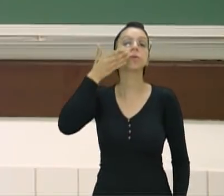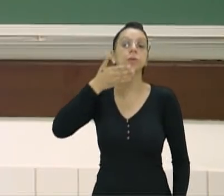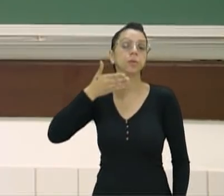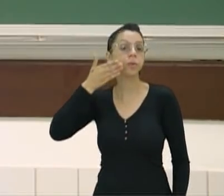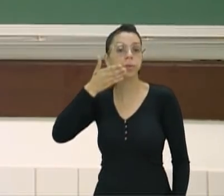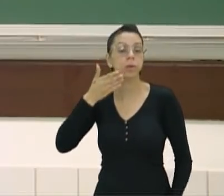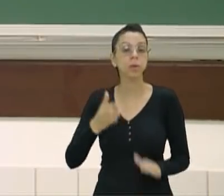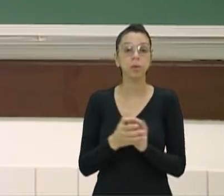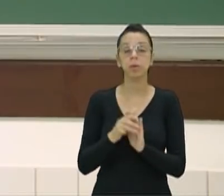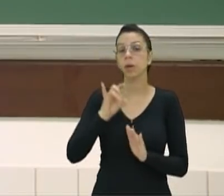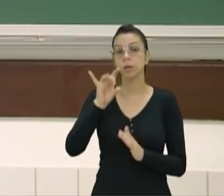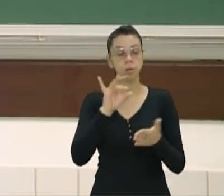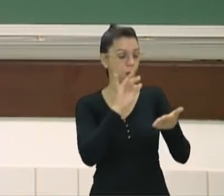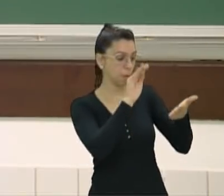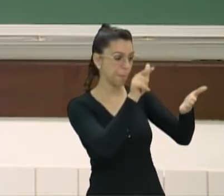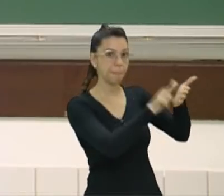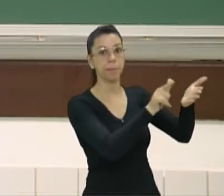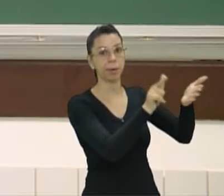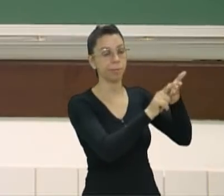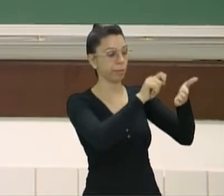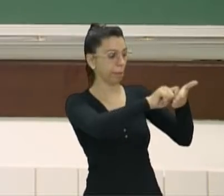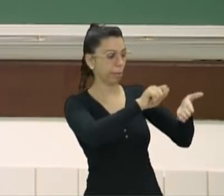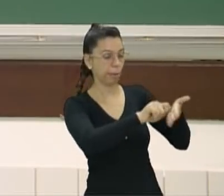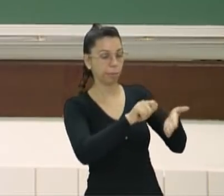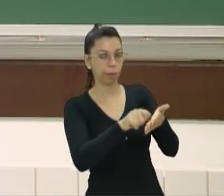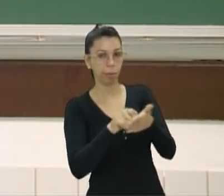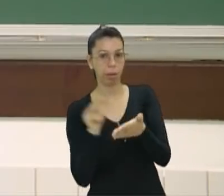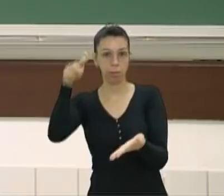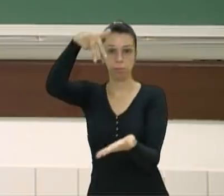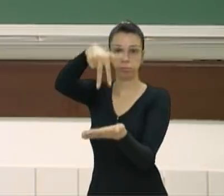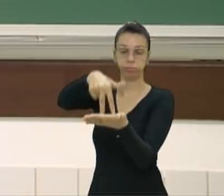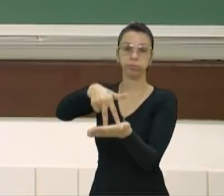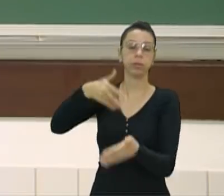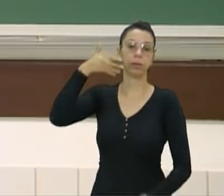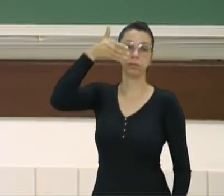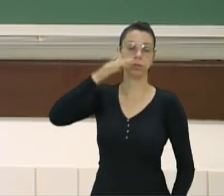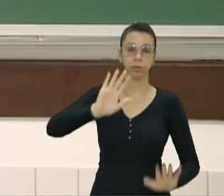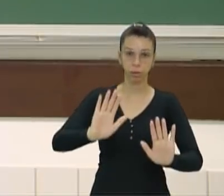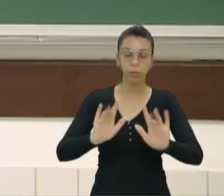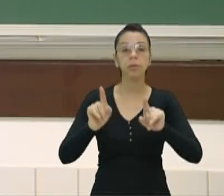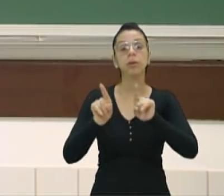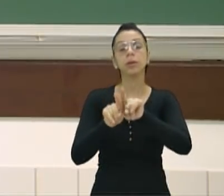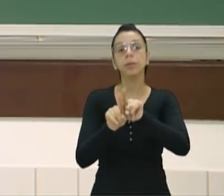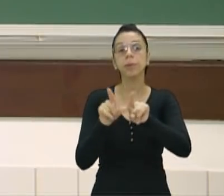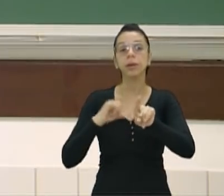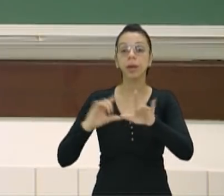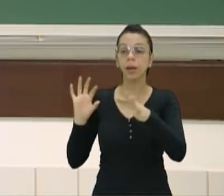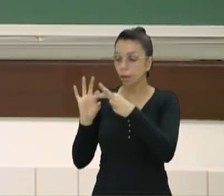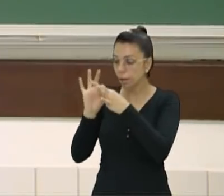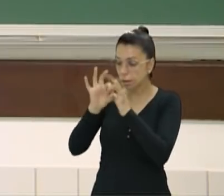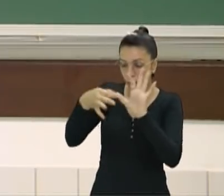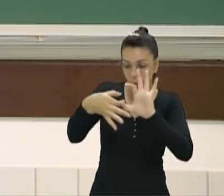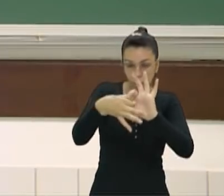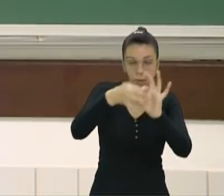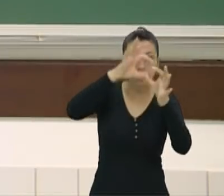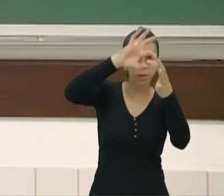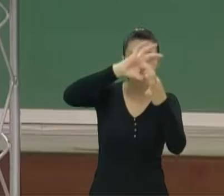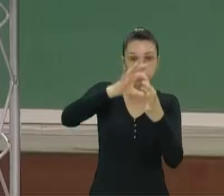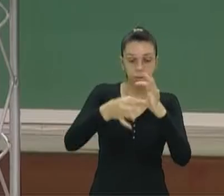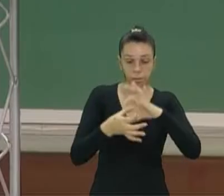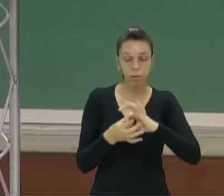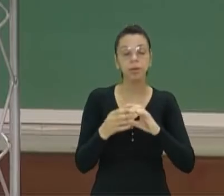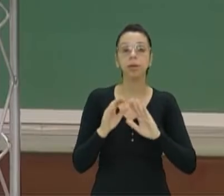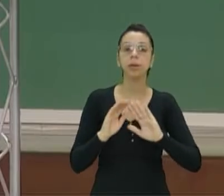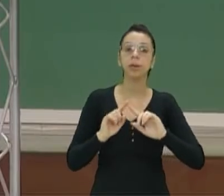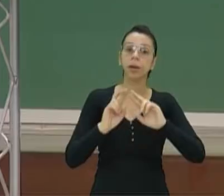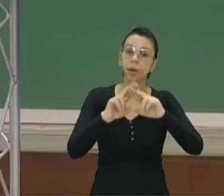vai no papel assim, para que a gente fale em público, né? O discurso é justamente esse encadeamento. Então, por isso que a gente articula